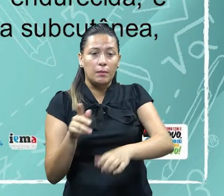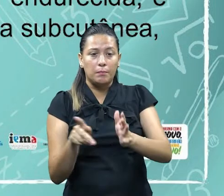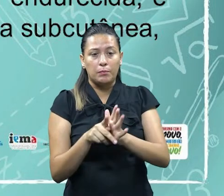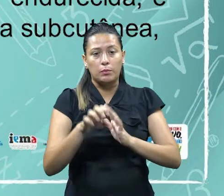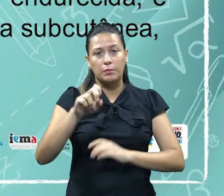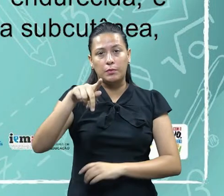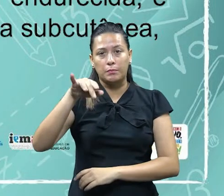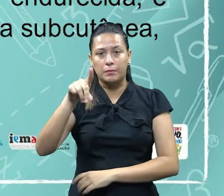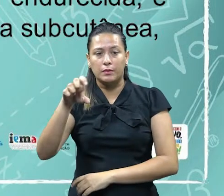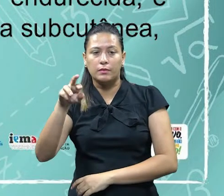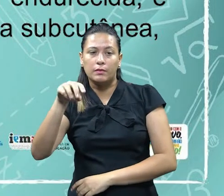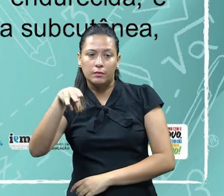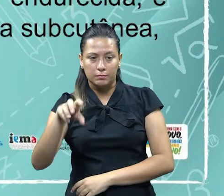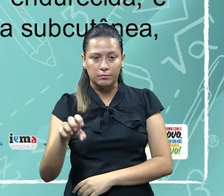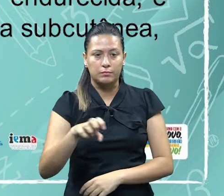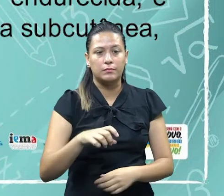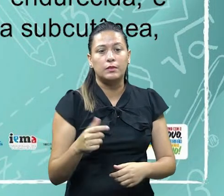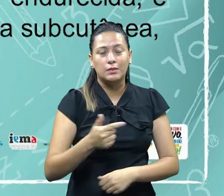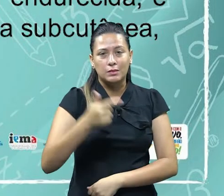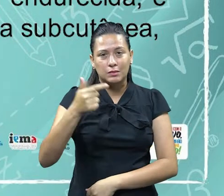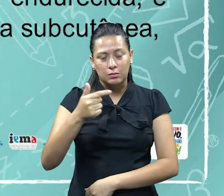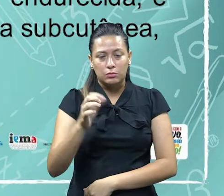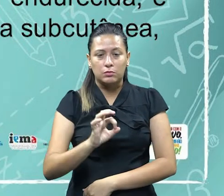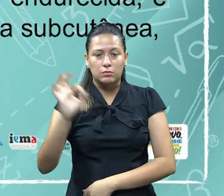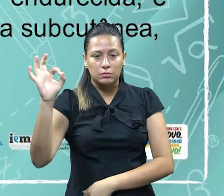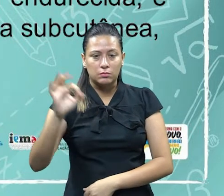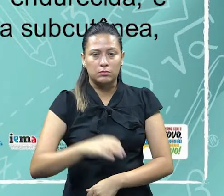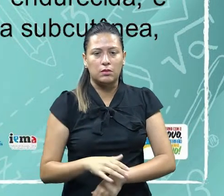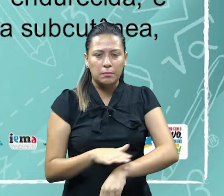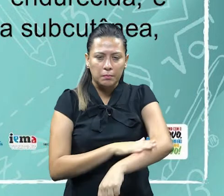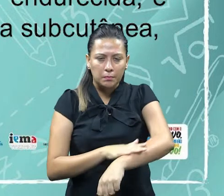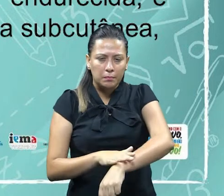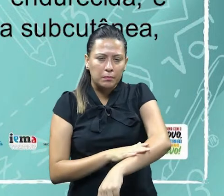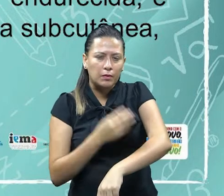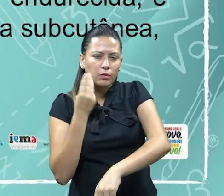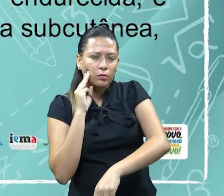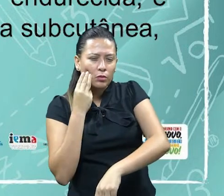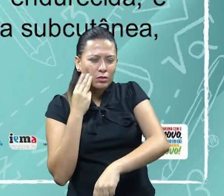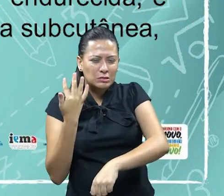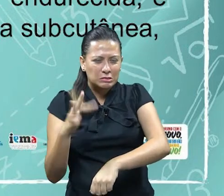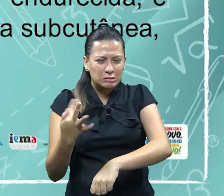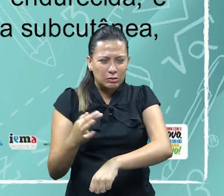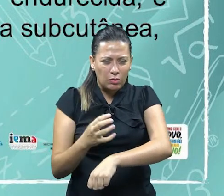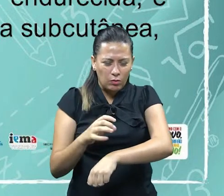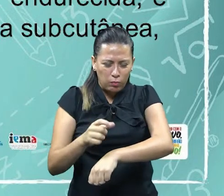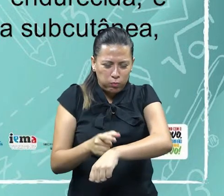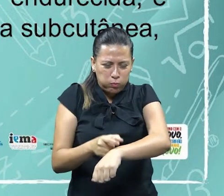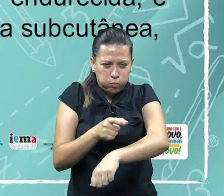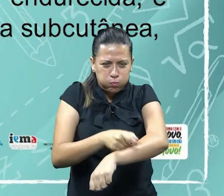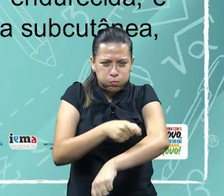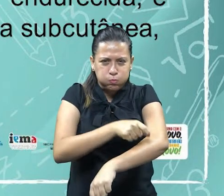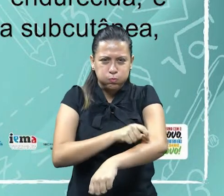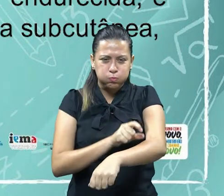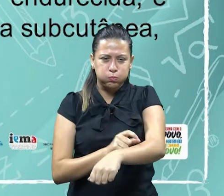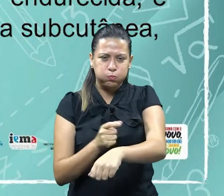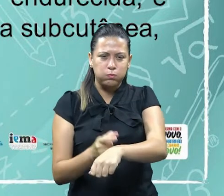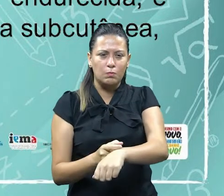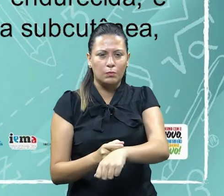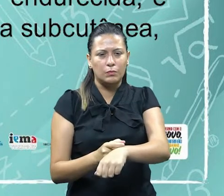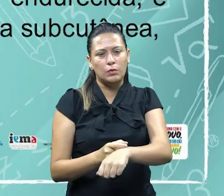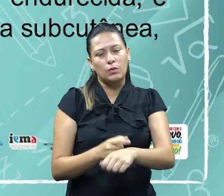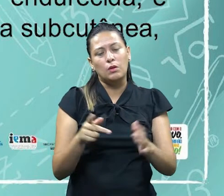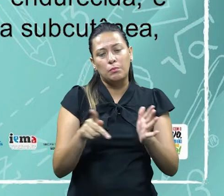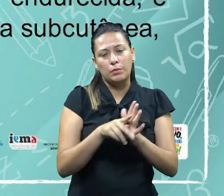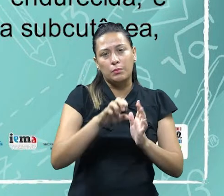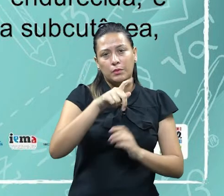epiderme. Queimadura de segundo grau, a pele fica rosada, dolorida e aparece em bolhas, envolvendo a epiderme